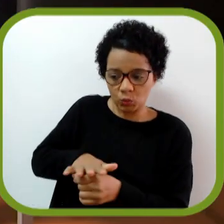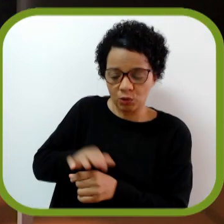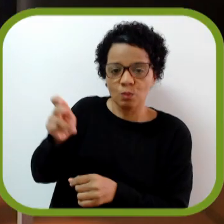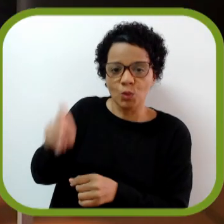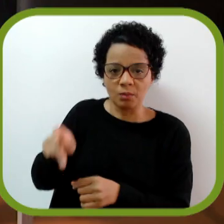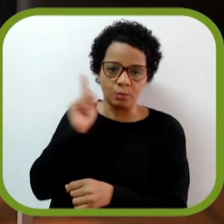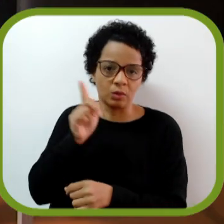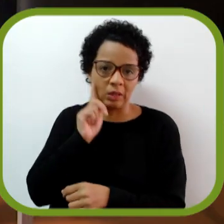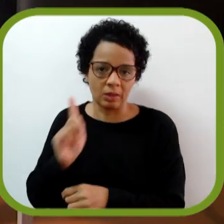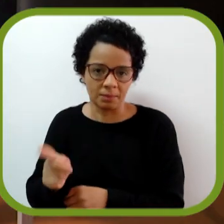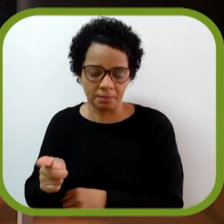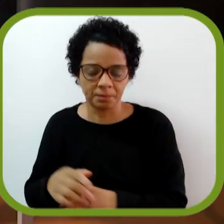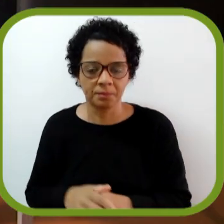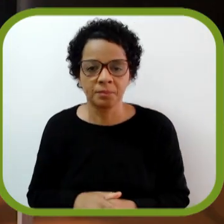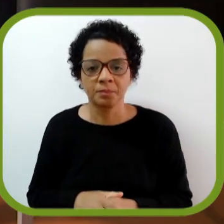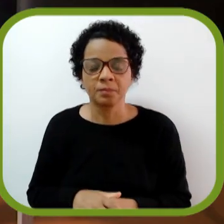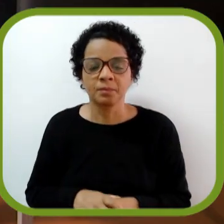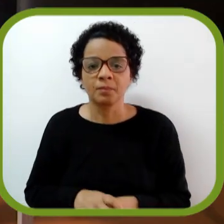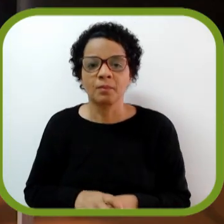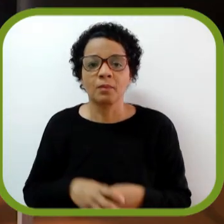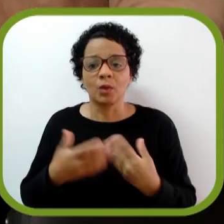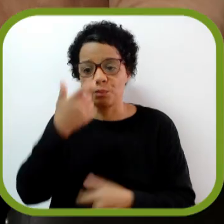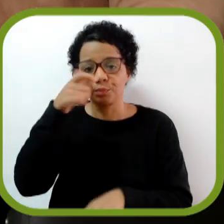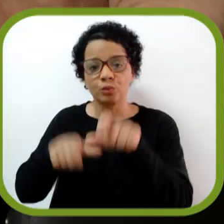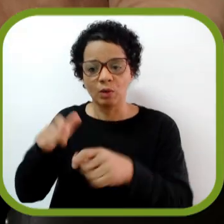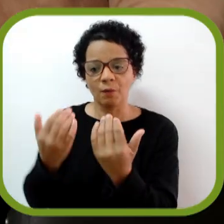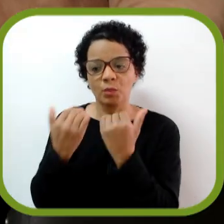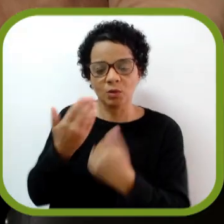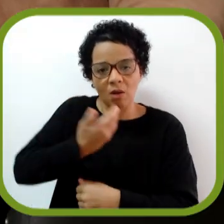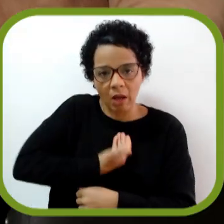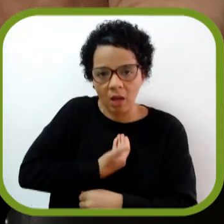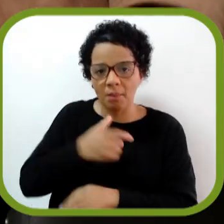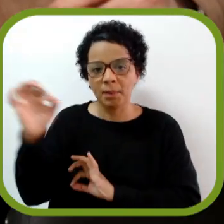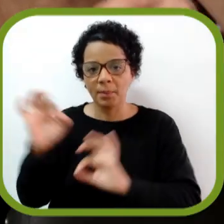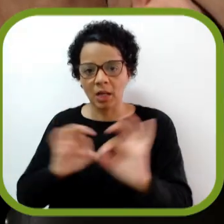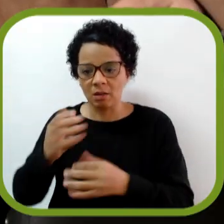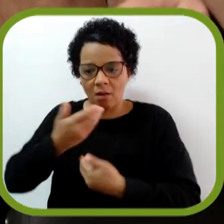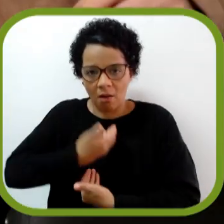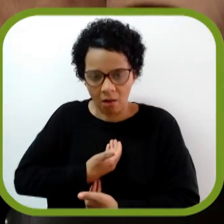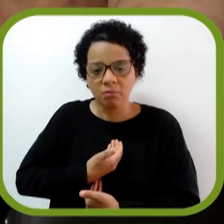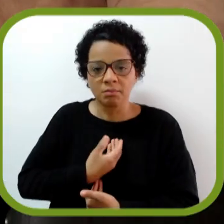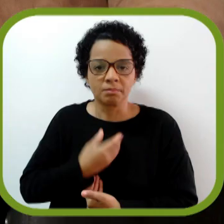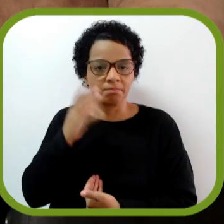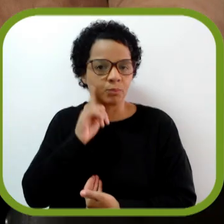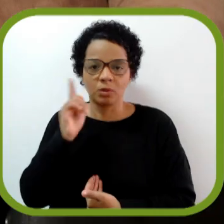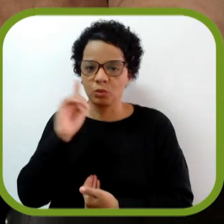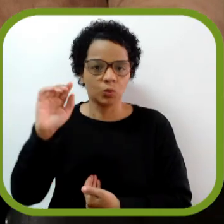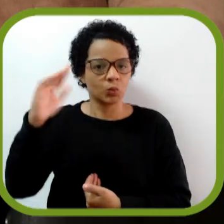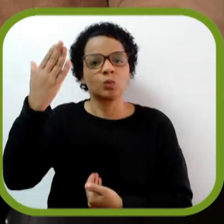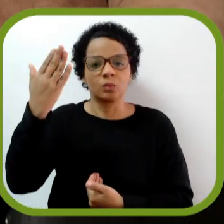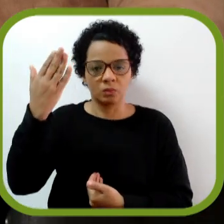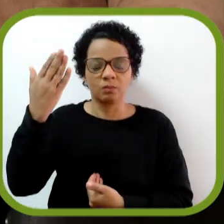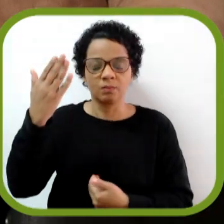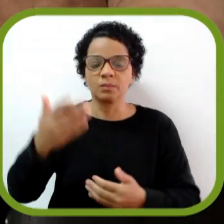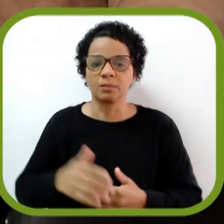circunstâncias. Isso é uma coisa importante. E, portanto, o facto das pessoas estarem informadas e preparadas parece-me um aspecto